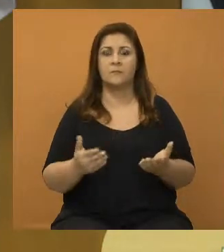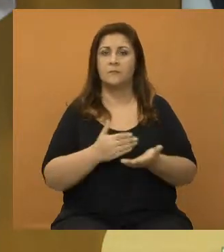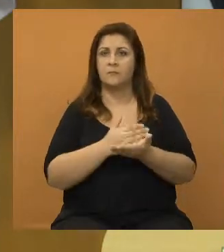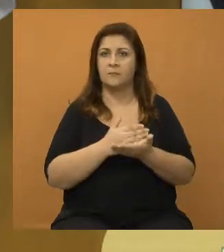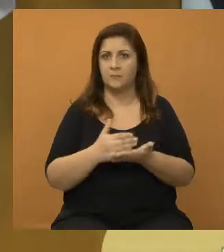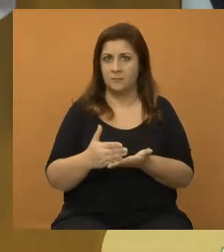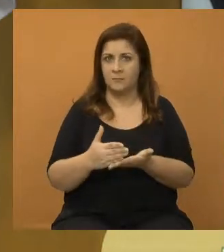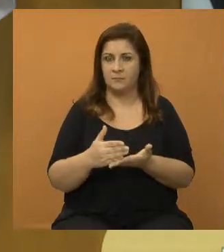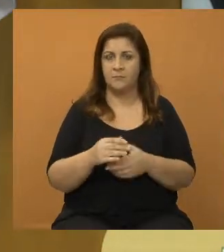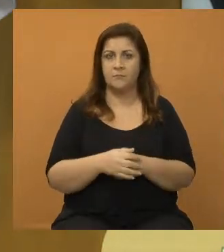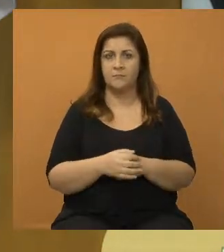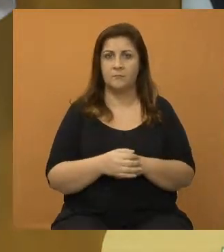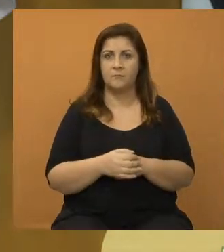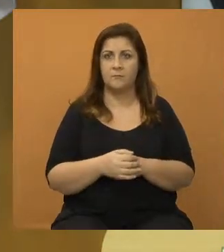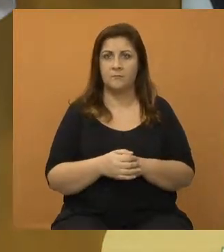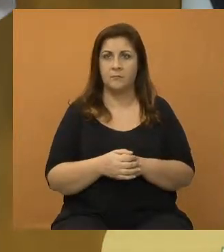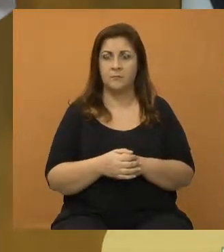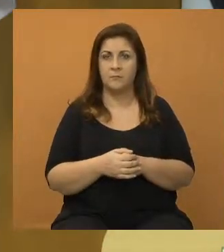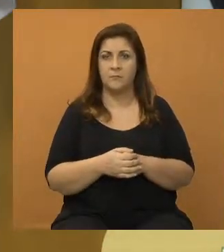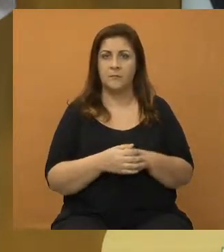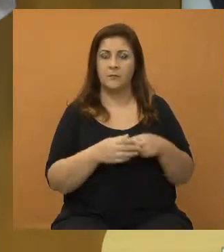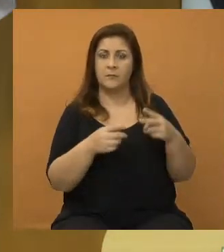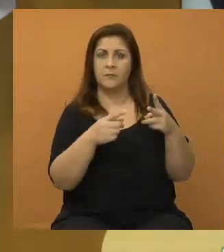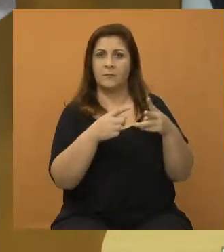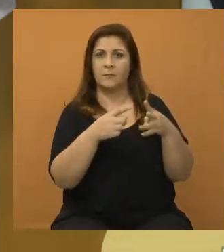começa o segundo, né?